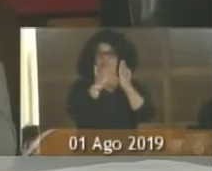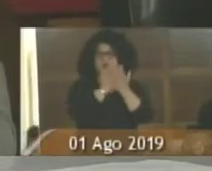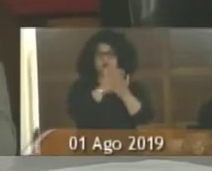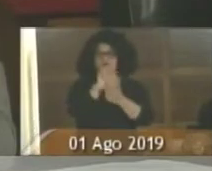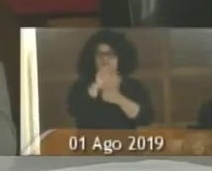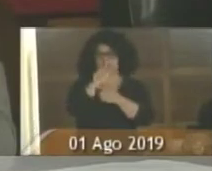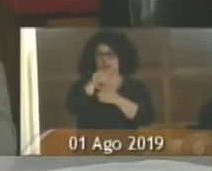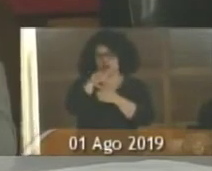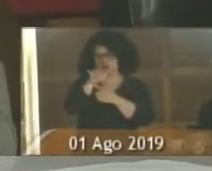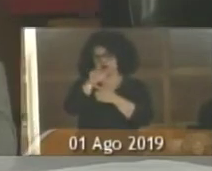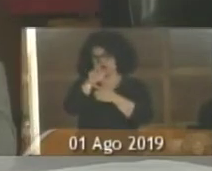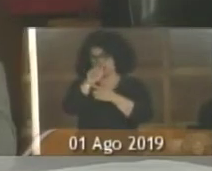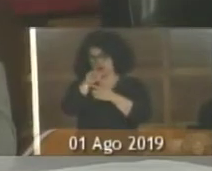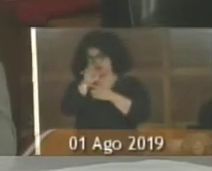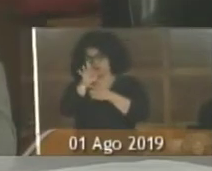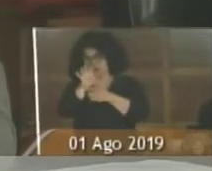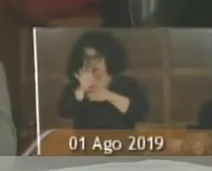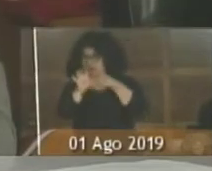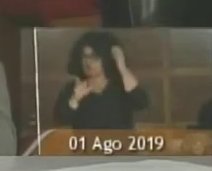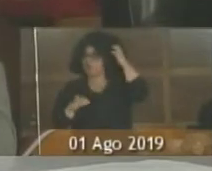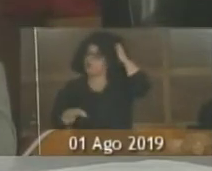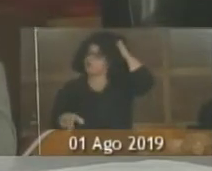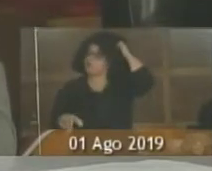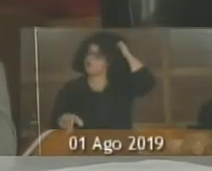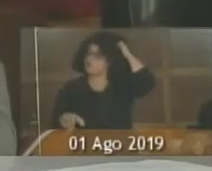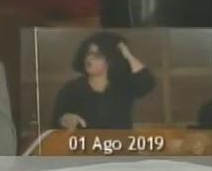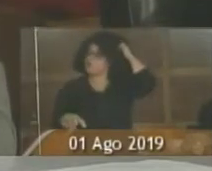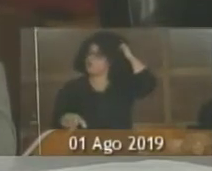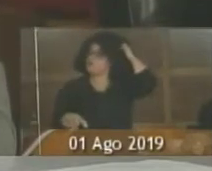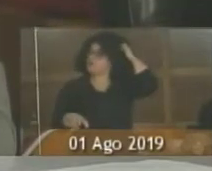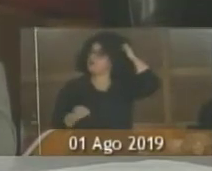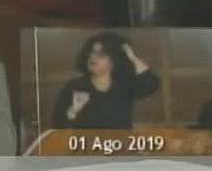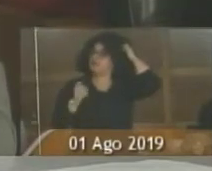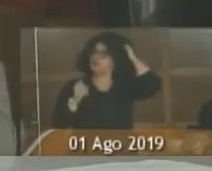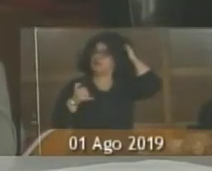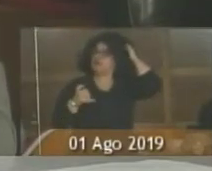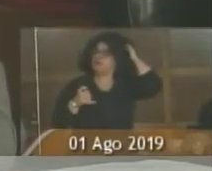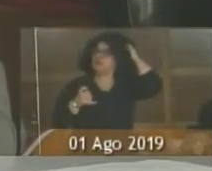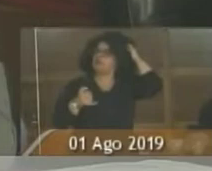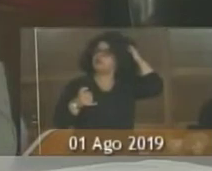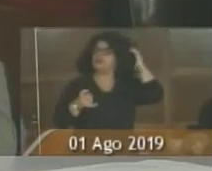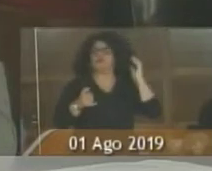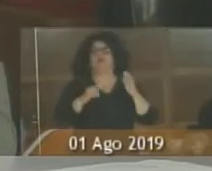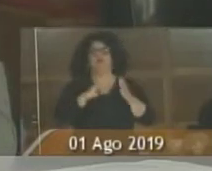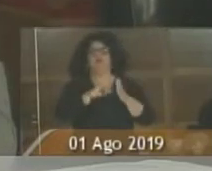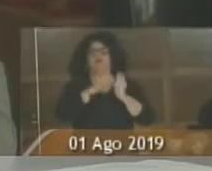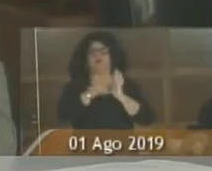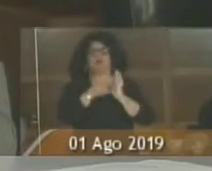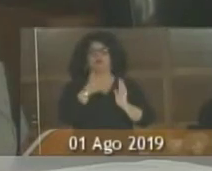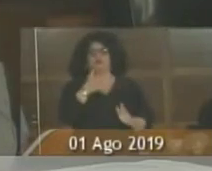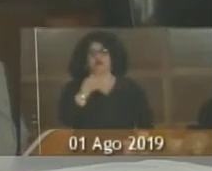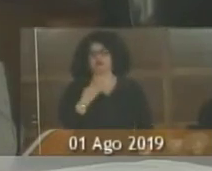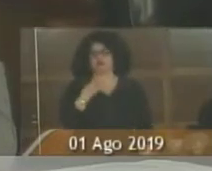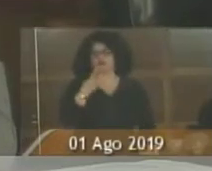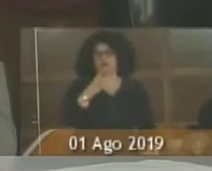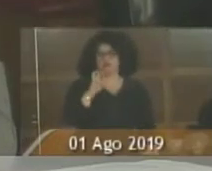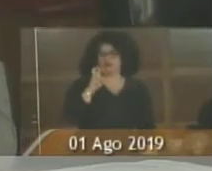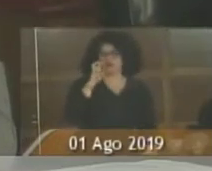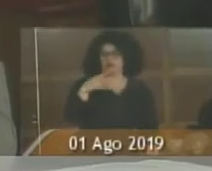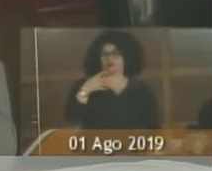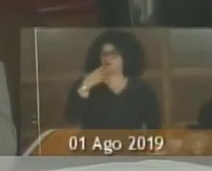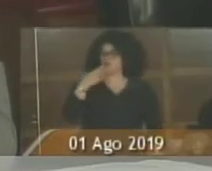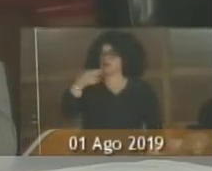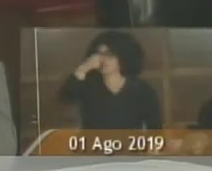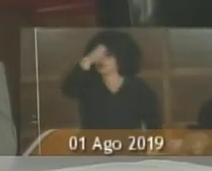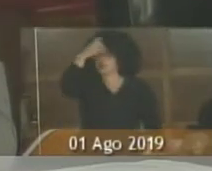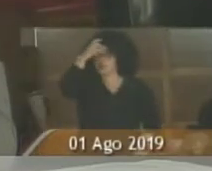Almirante Tamandaré, Avenida Tereza Pinheiro de Almeida, bairro Japuíba. Indicação número 2354, indicando ao